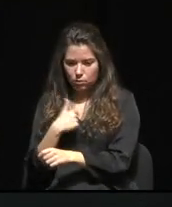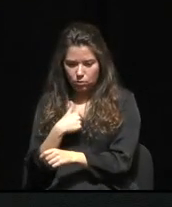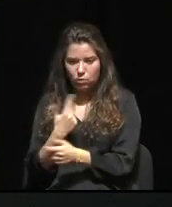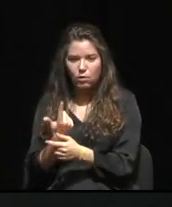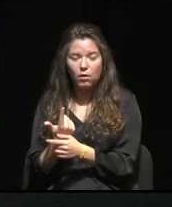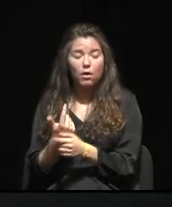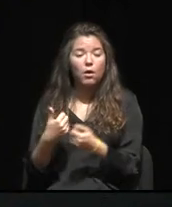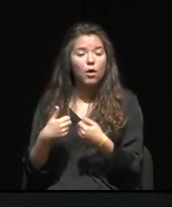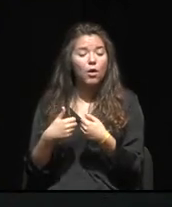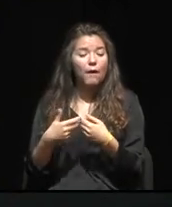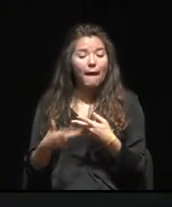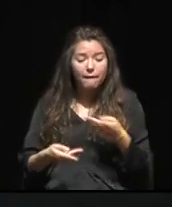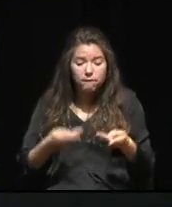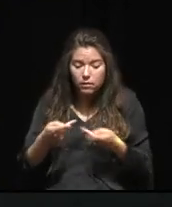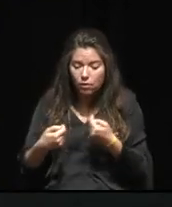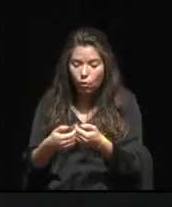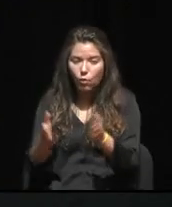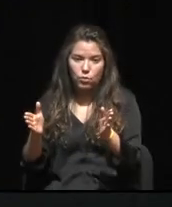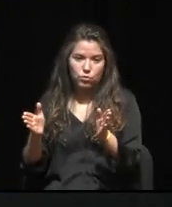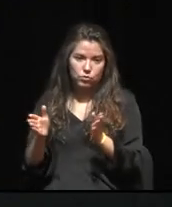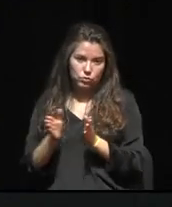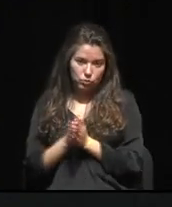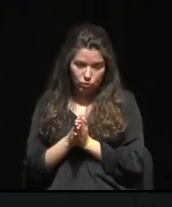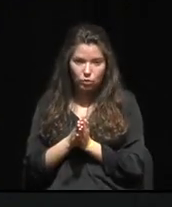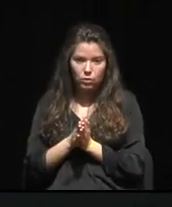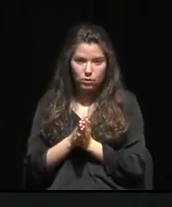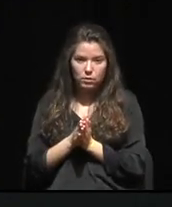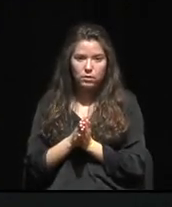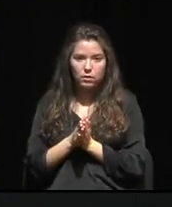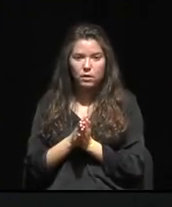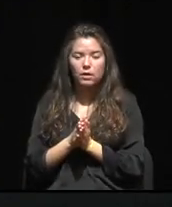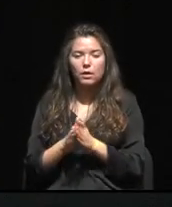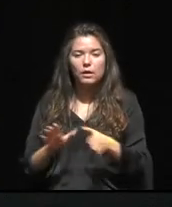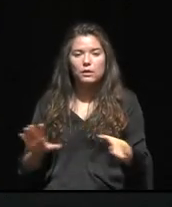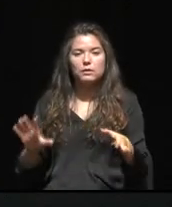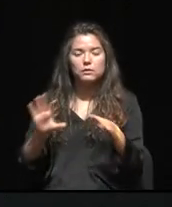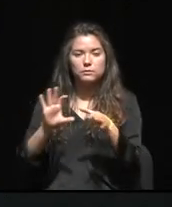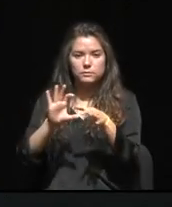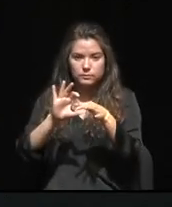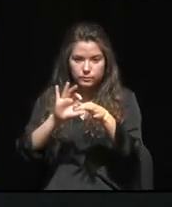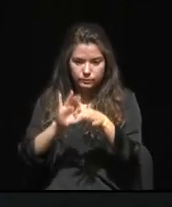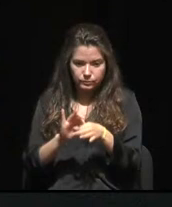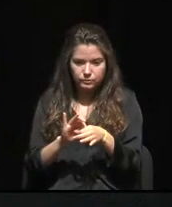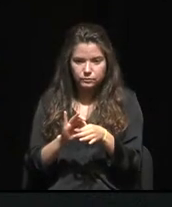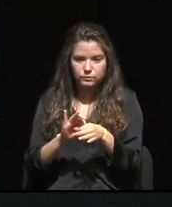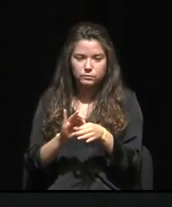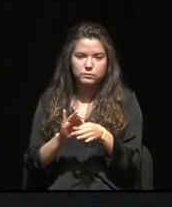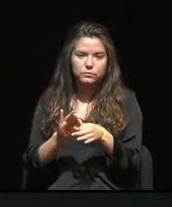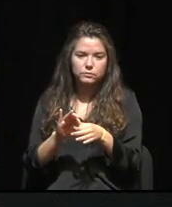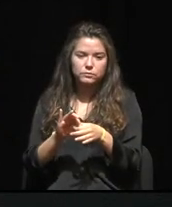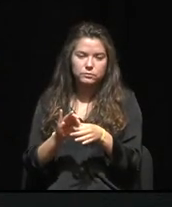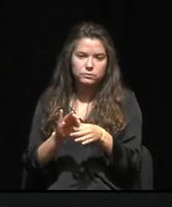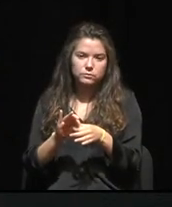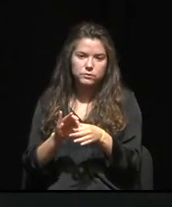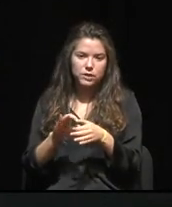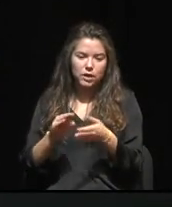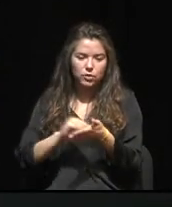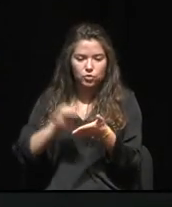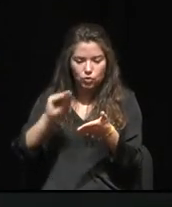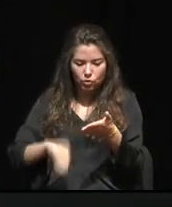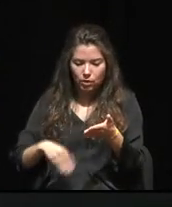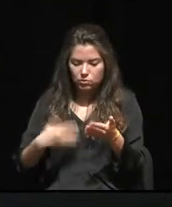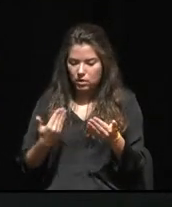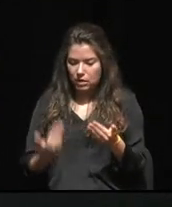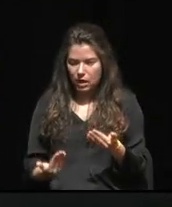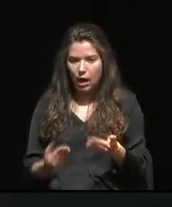toda toda a avaliação que tem sido feita relativamente ao concessionário existente eh como sabem